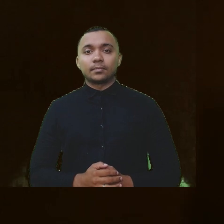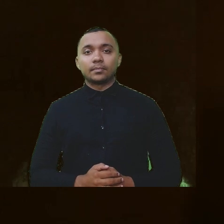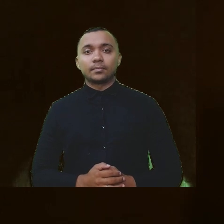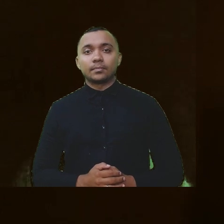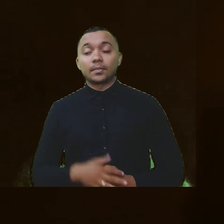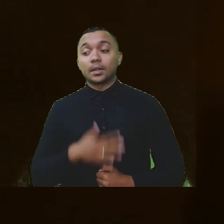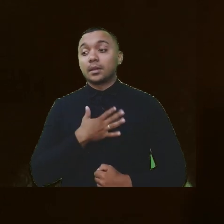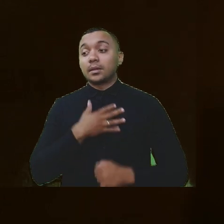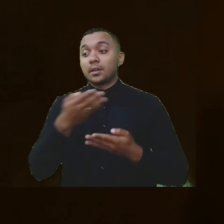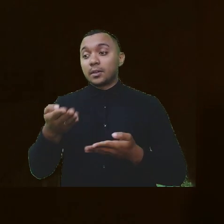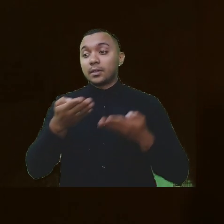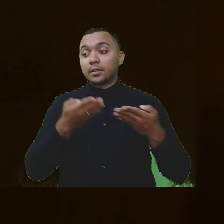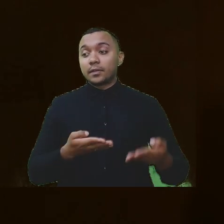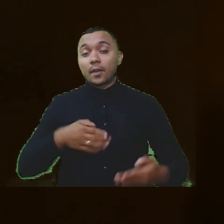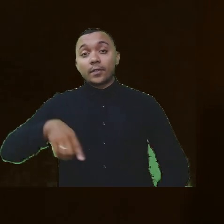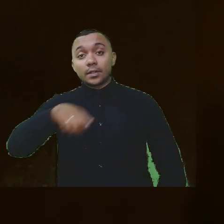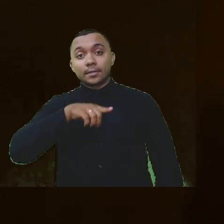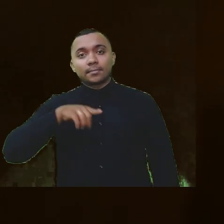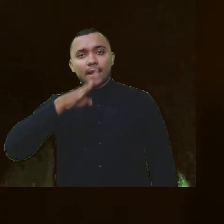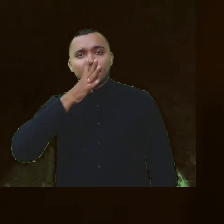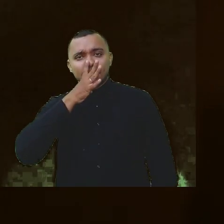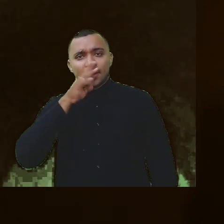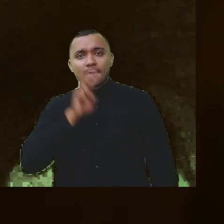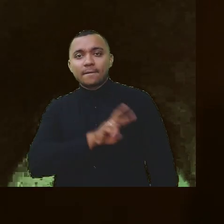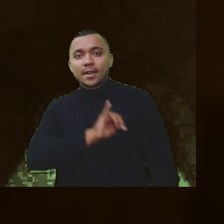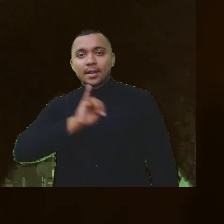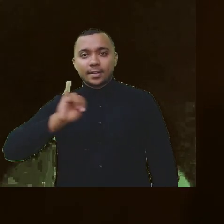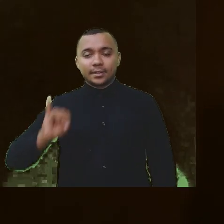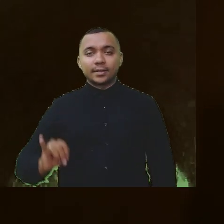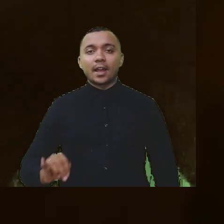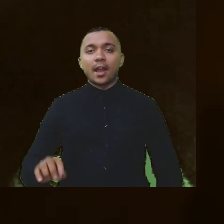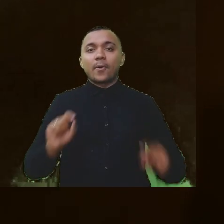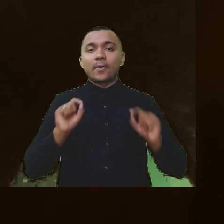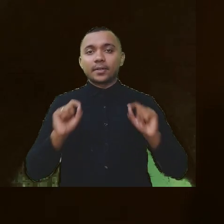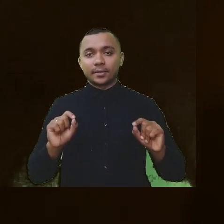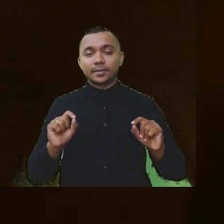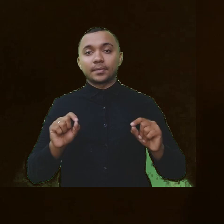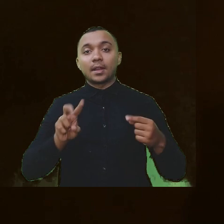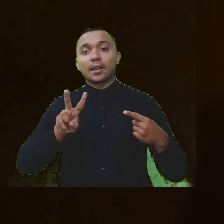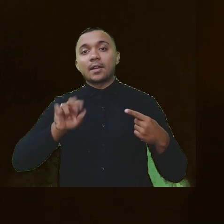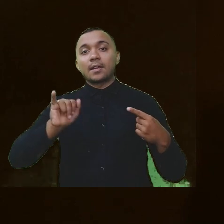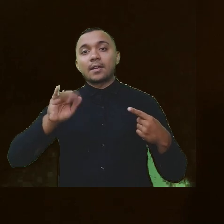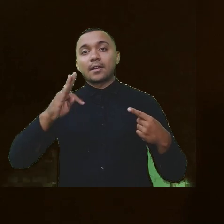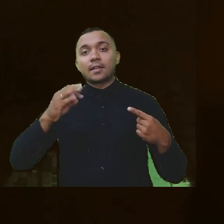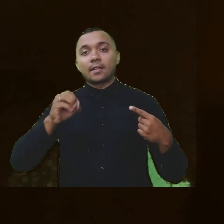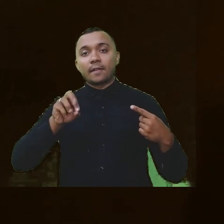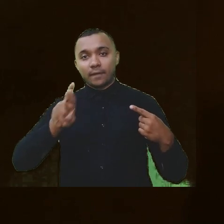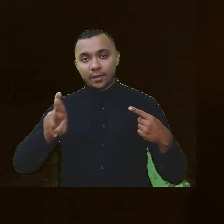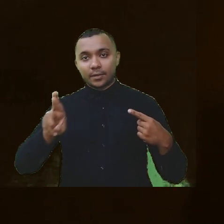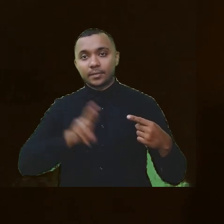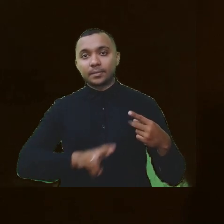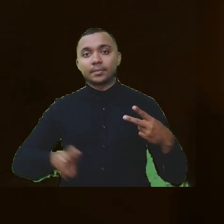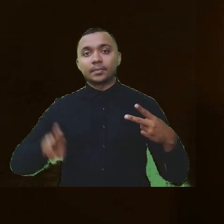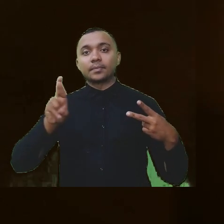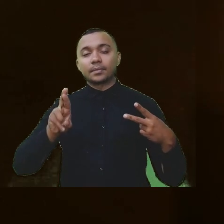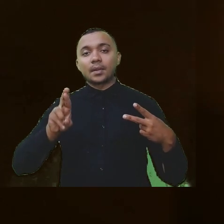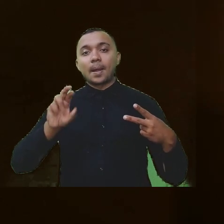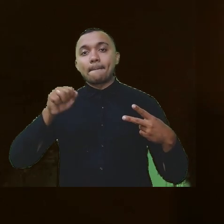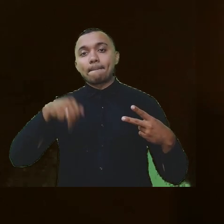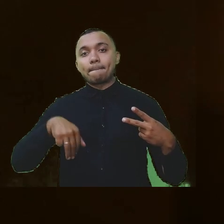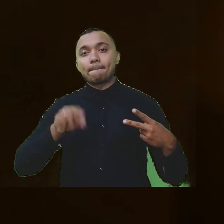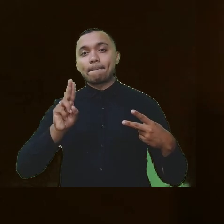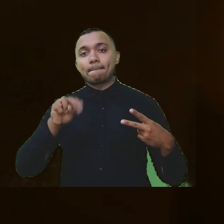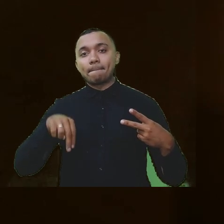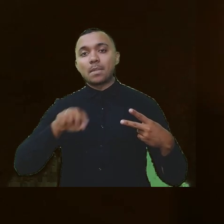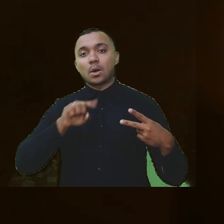de convidar também você para acompanhar os outros episódios que terão Vitor Lopes e Chime Monzon. E a gente encerra